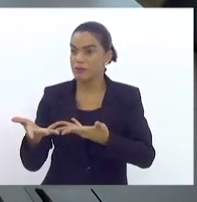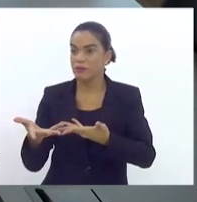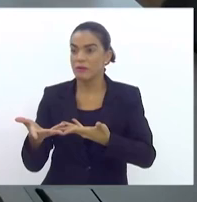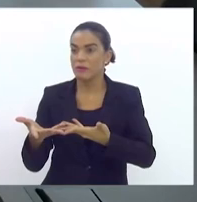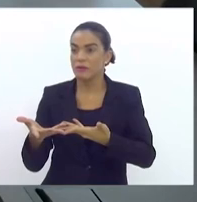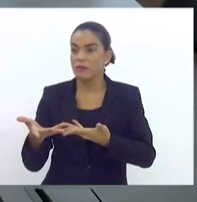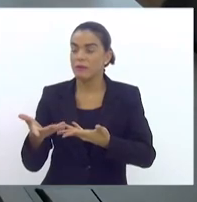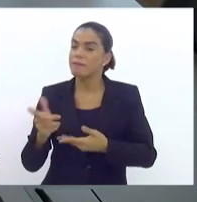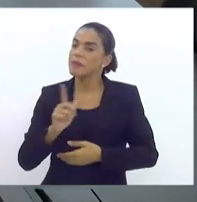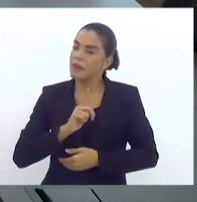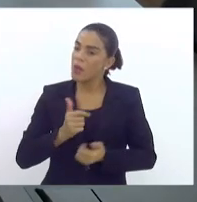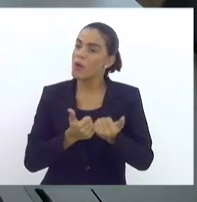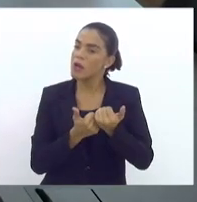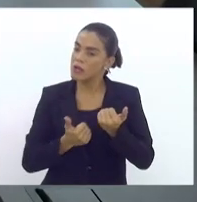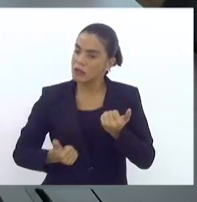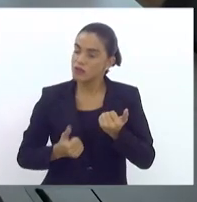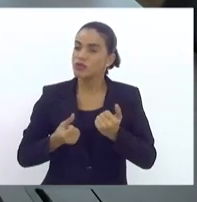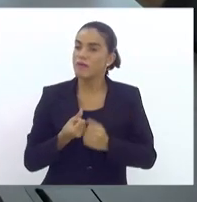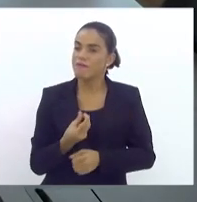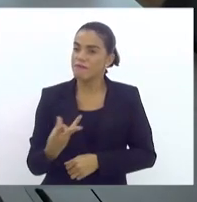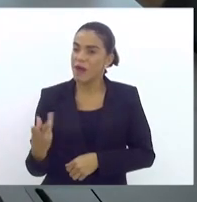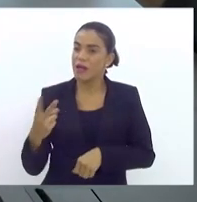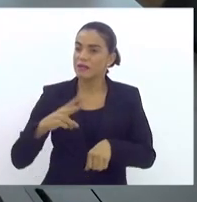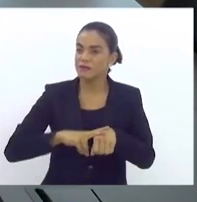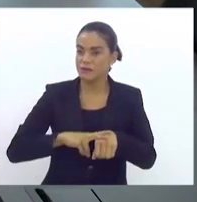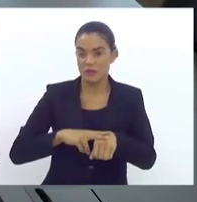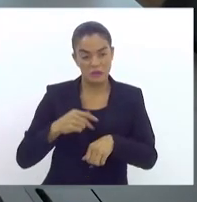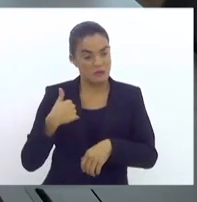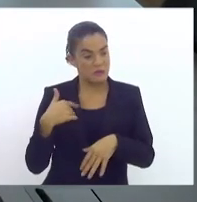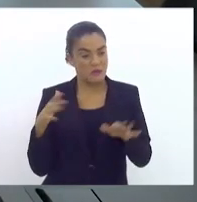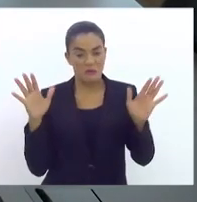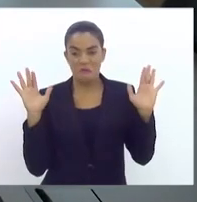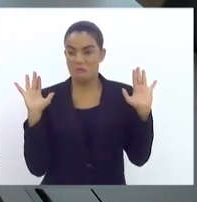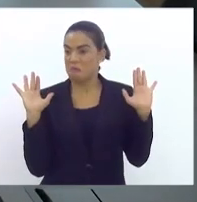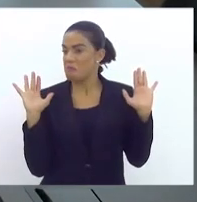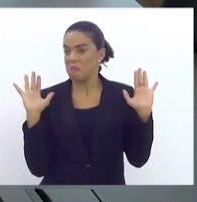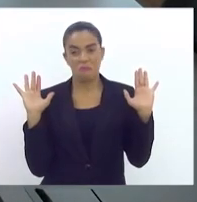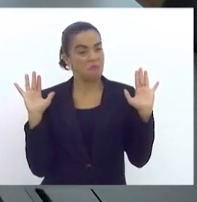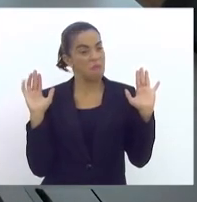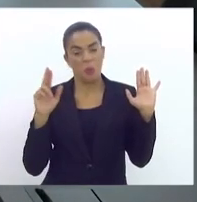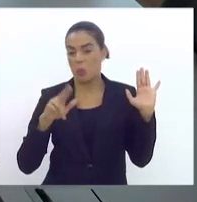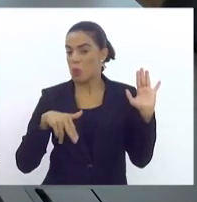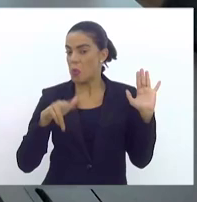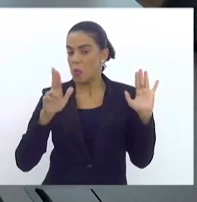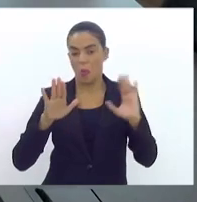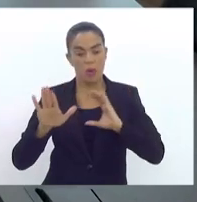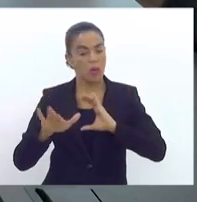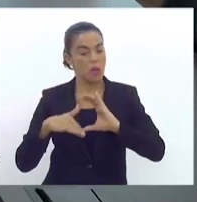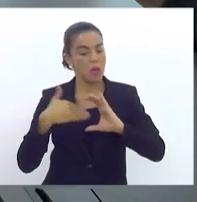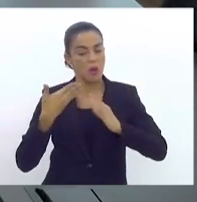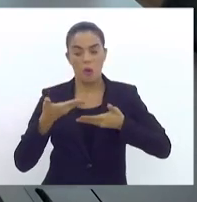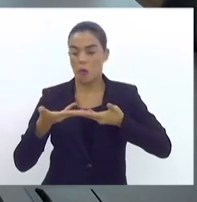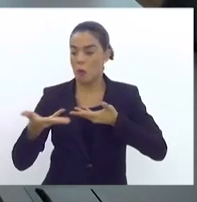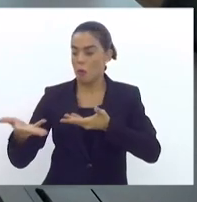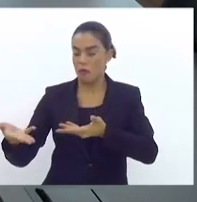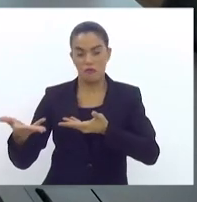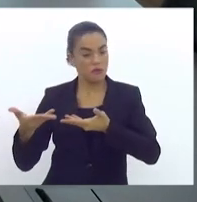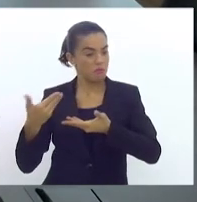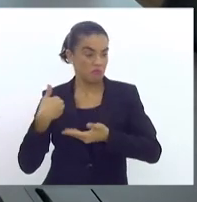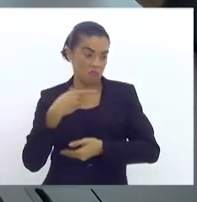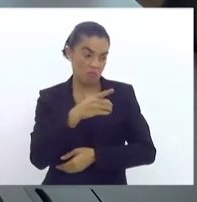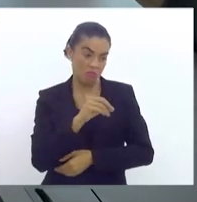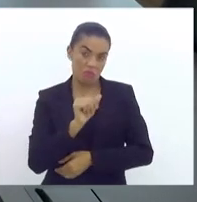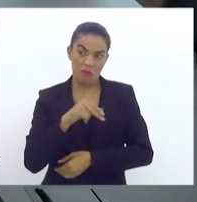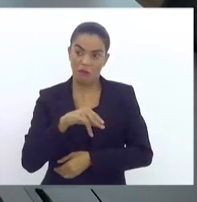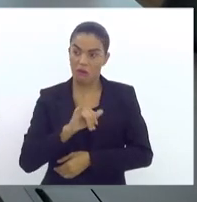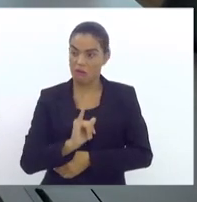uma sessão tem uma assessora que já foi várias vezes uma pessoa parlamentar que nunca recebi nenhum convite não sei Dani